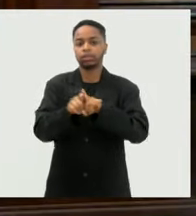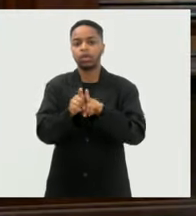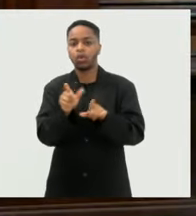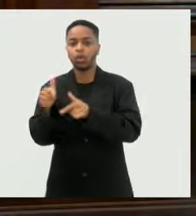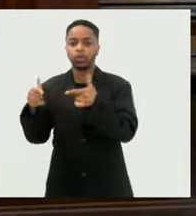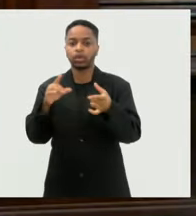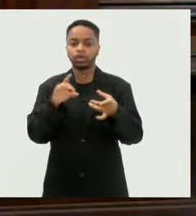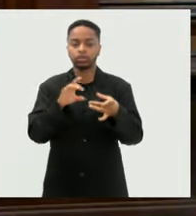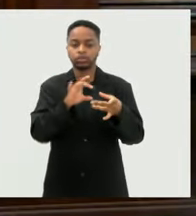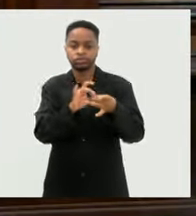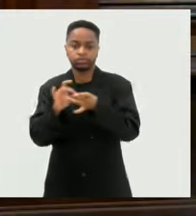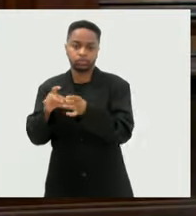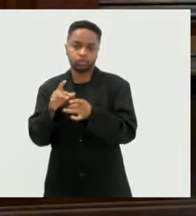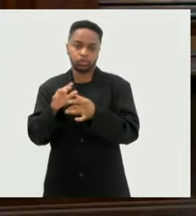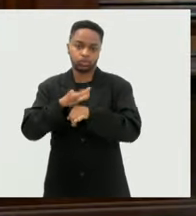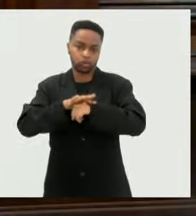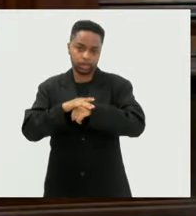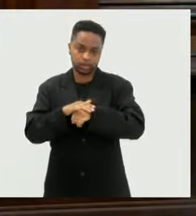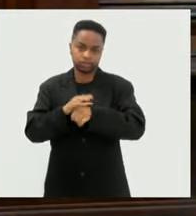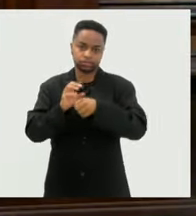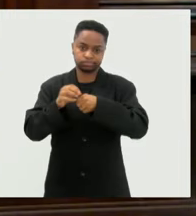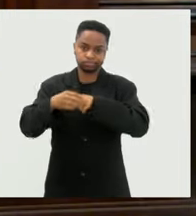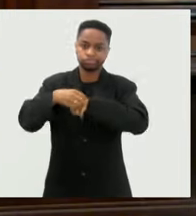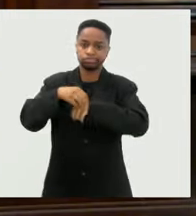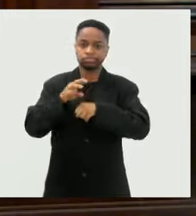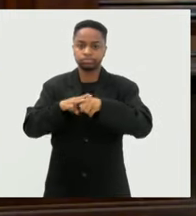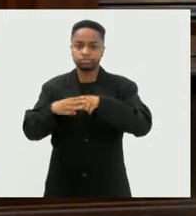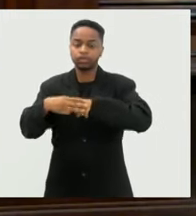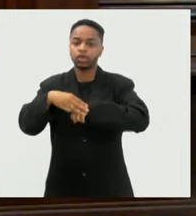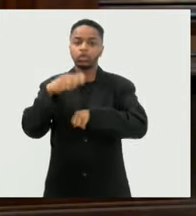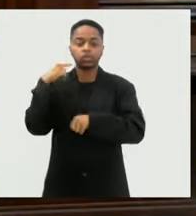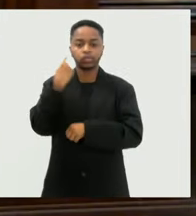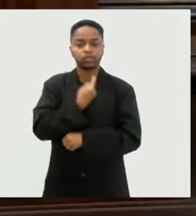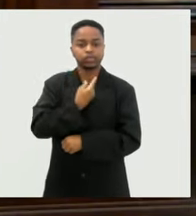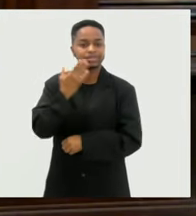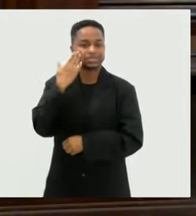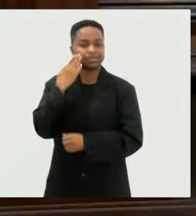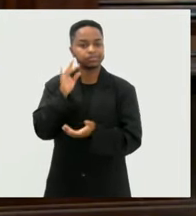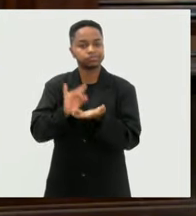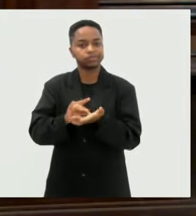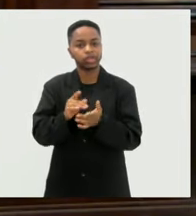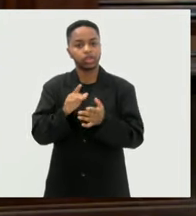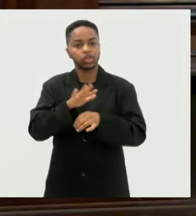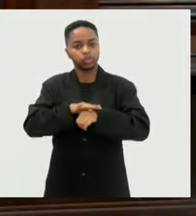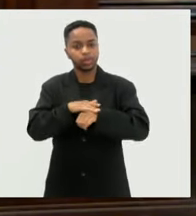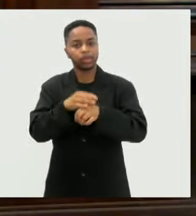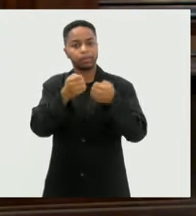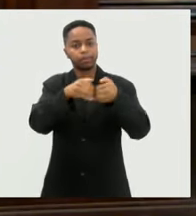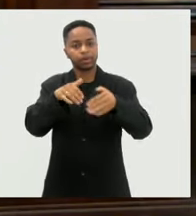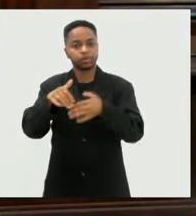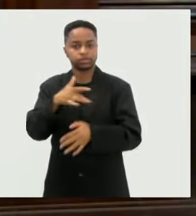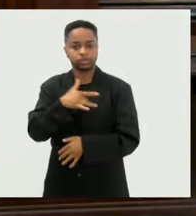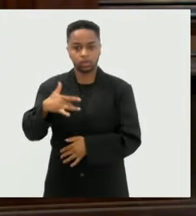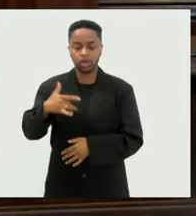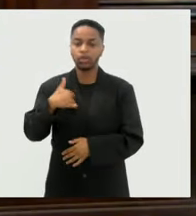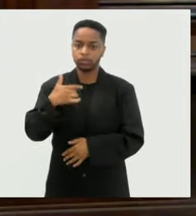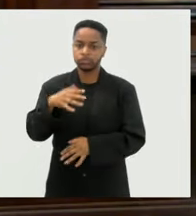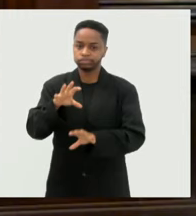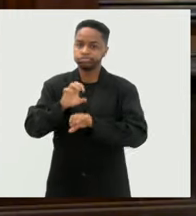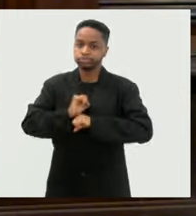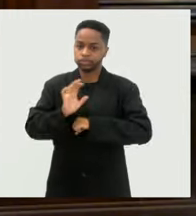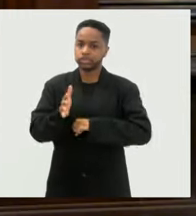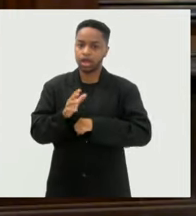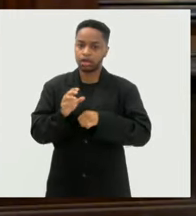Zika, chikungunya, a gente sabe o quanto que essas doenças são danosas. Eu tive chikungunya, tia Ju, e até hoje eu sinto